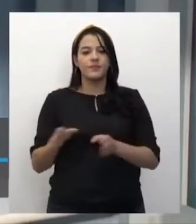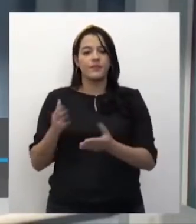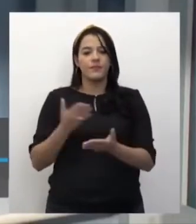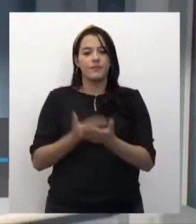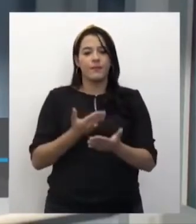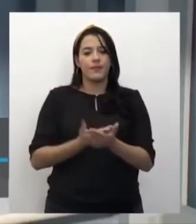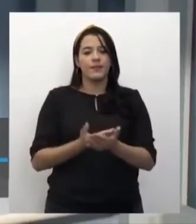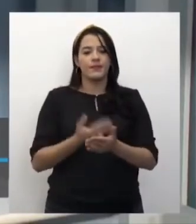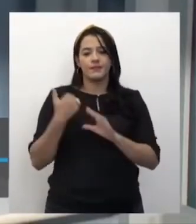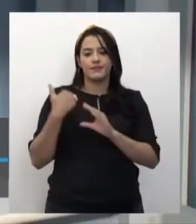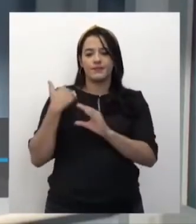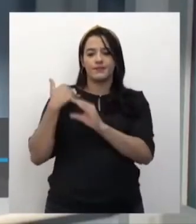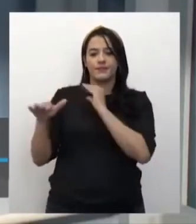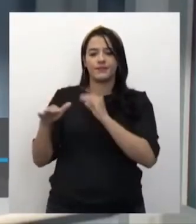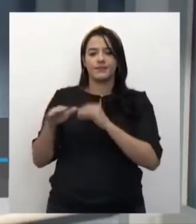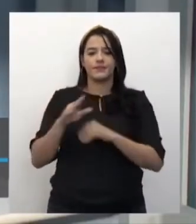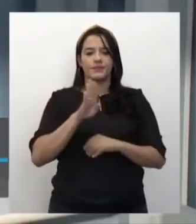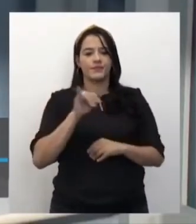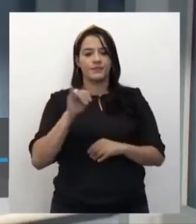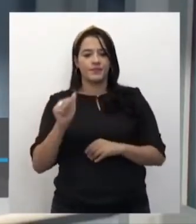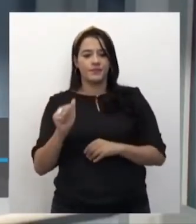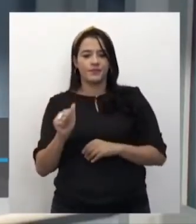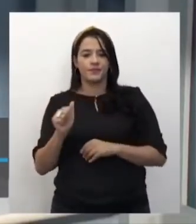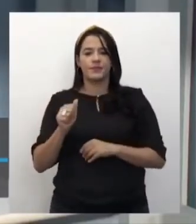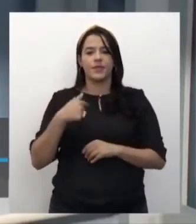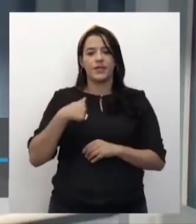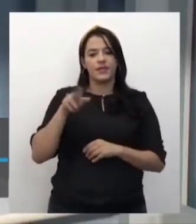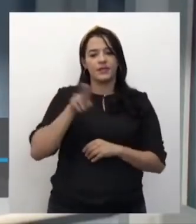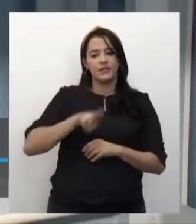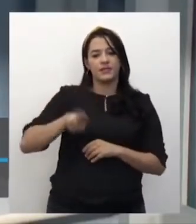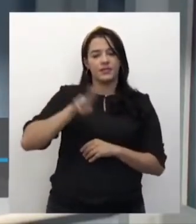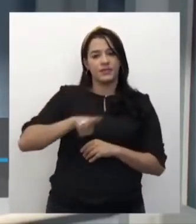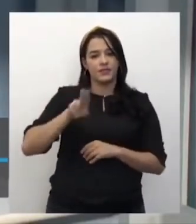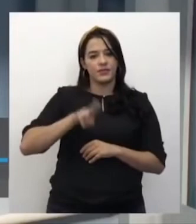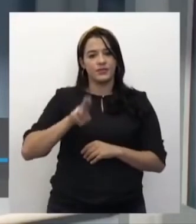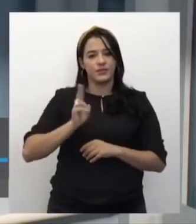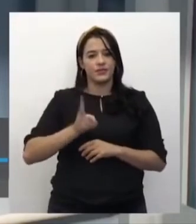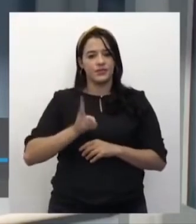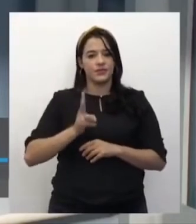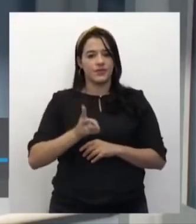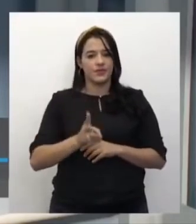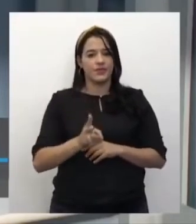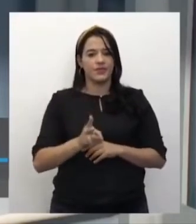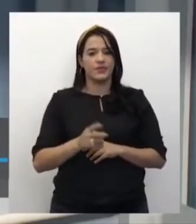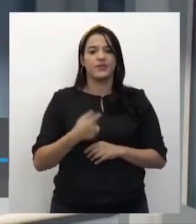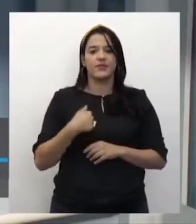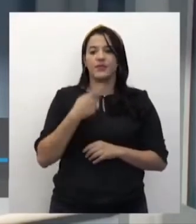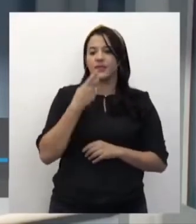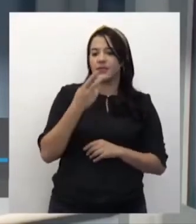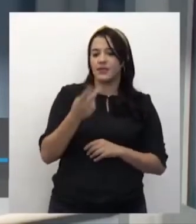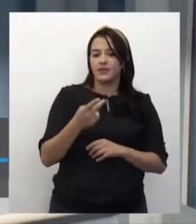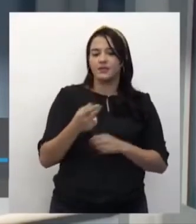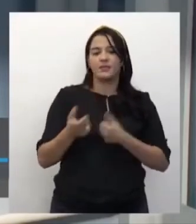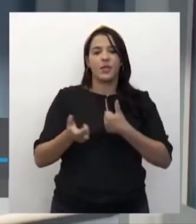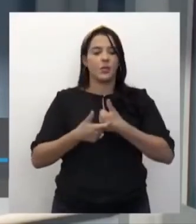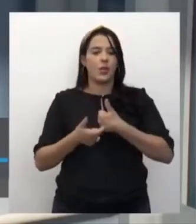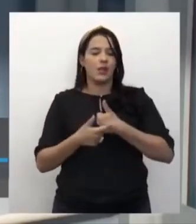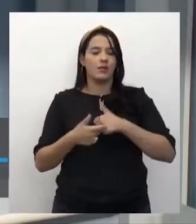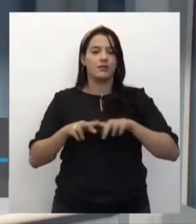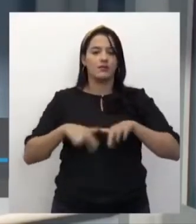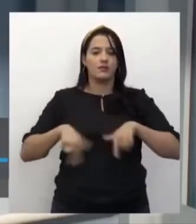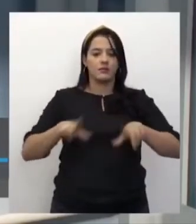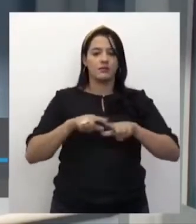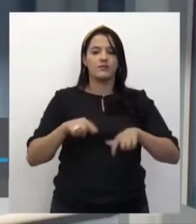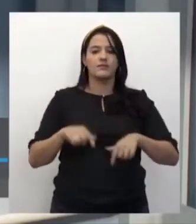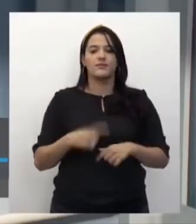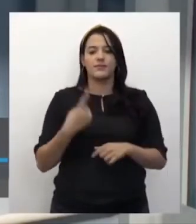mensagem para minha sobrinha e falei assim, ô Bia, essa gíria aqui ainda é utilizada? Eu não quero pagar amigo lá. Me falei, me atualiza, né? Minha sobrinha tem 18